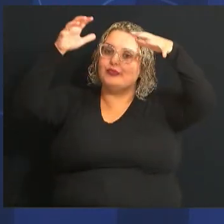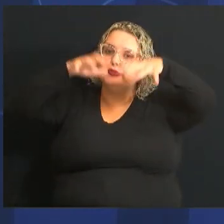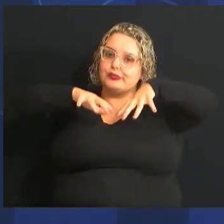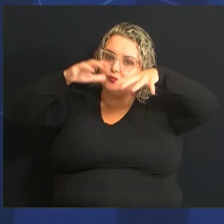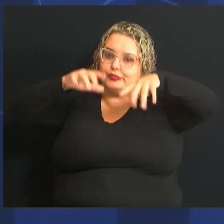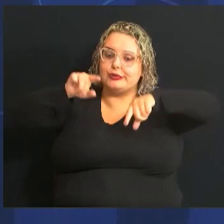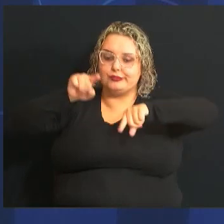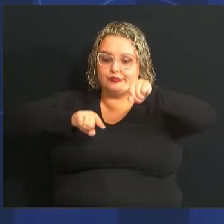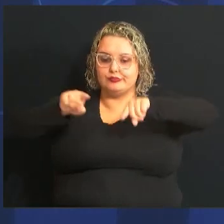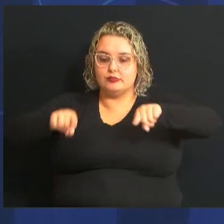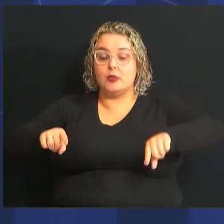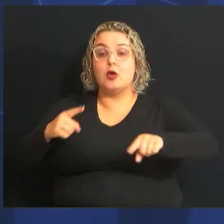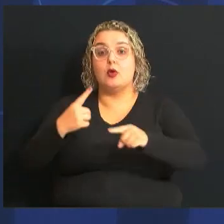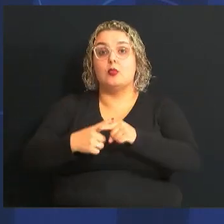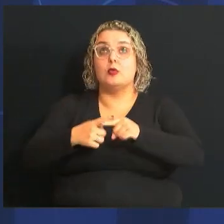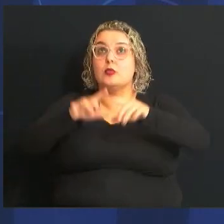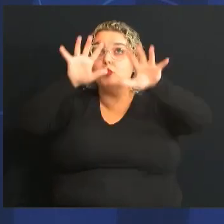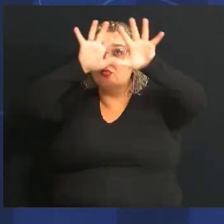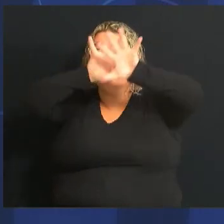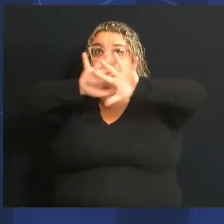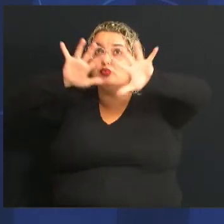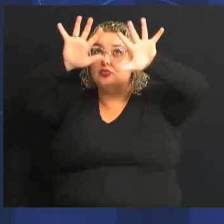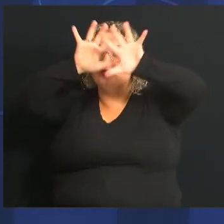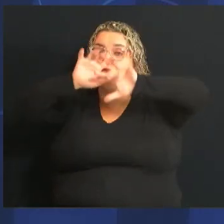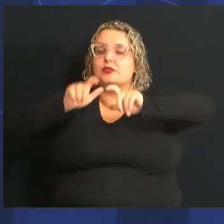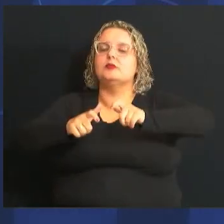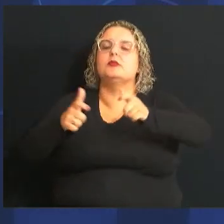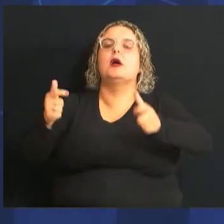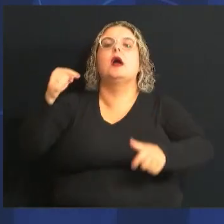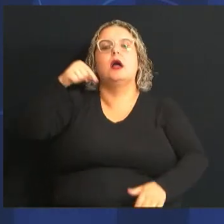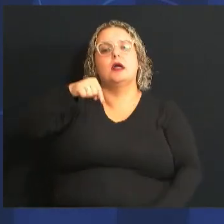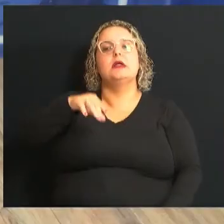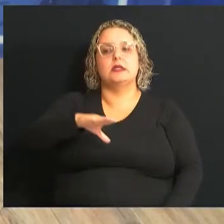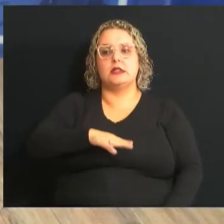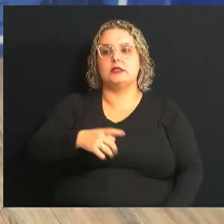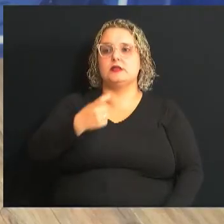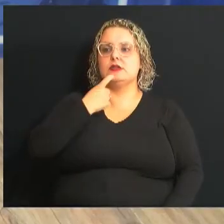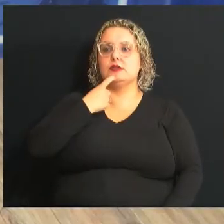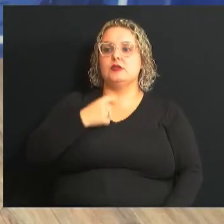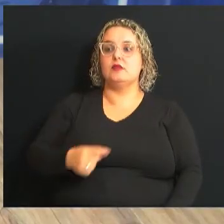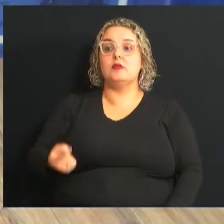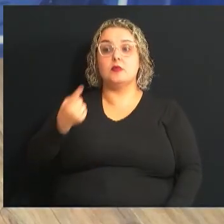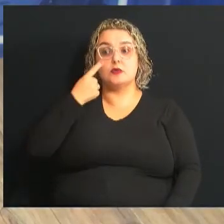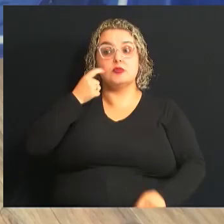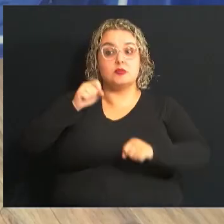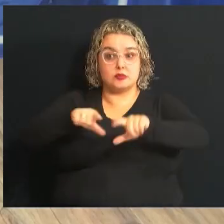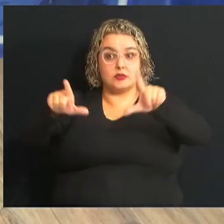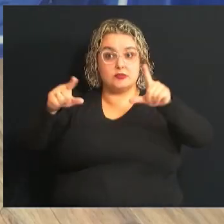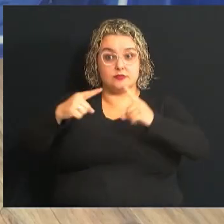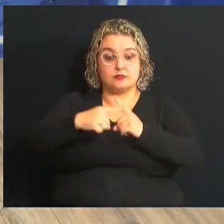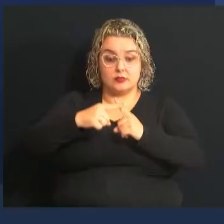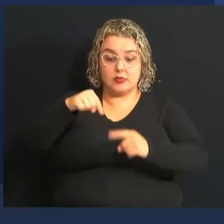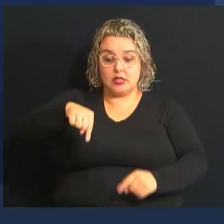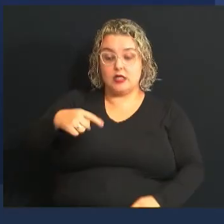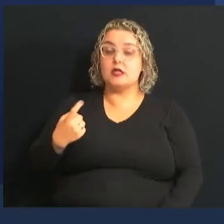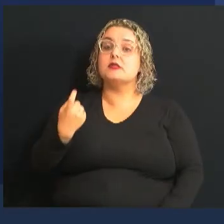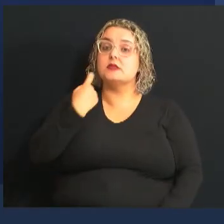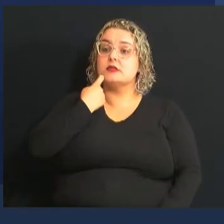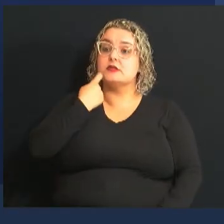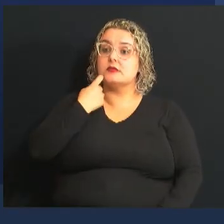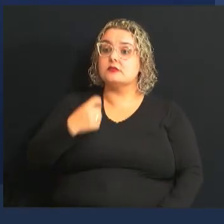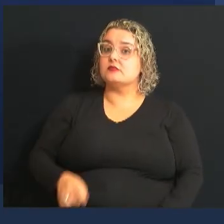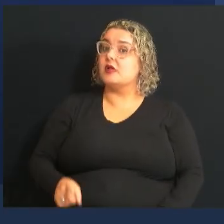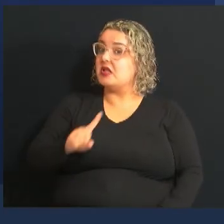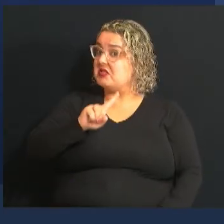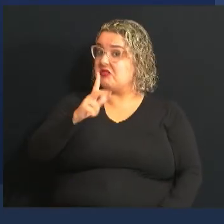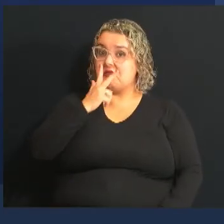instável, porque a nebulosidade está em alta aqui na cidade. Vamos às temperaturas, então, para esta sexta-feira. Nem parece